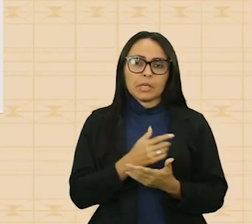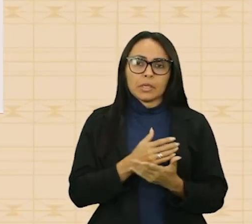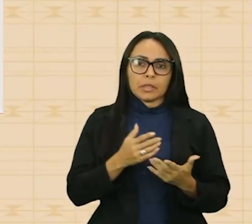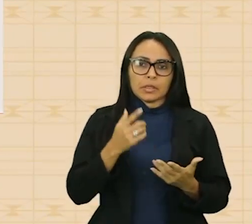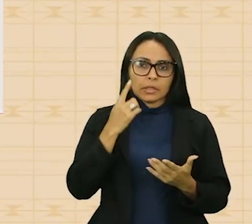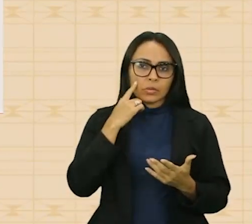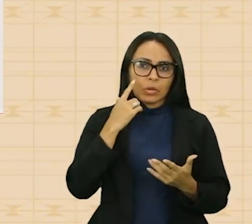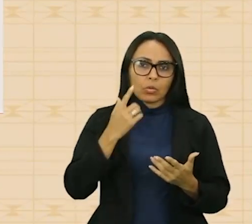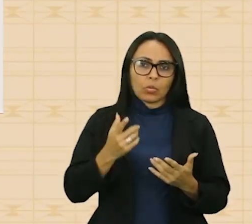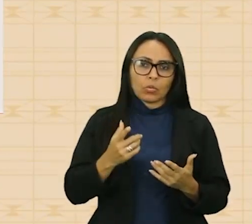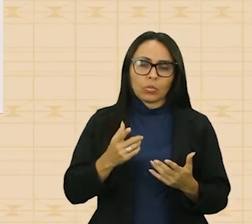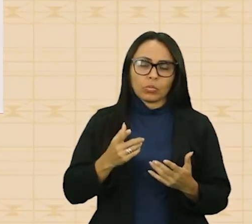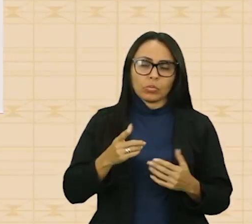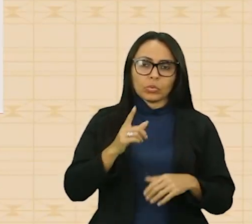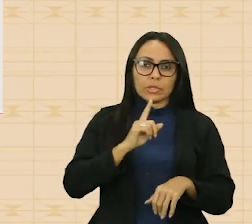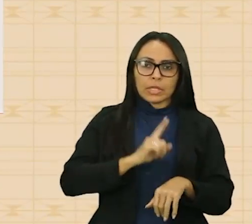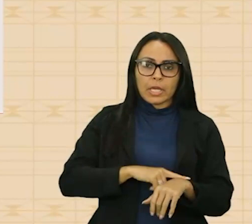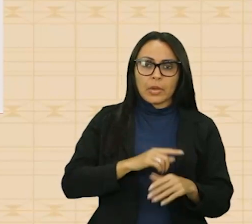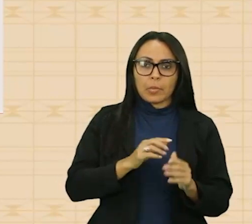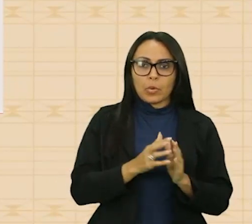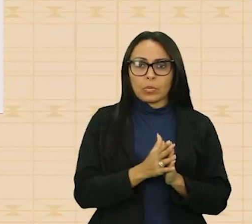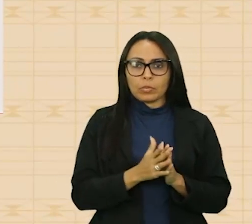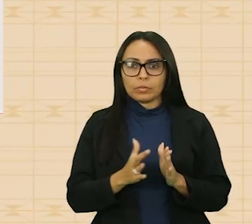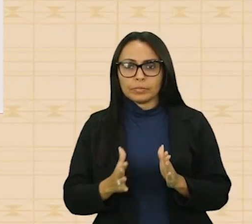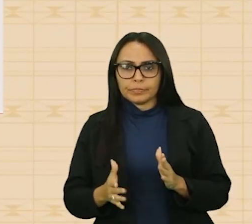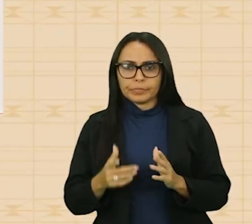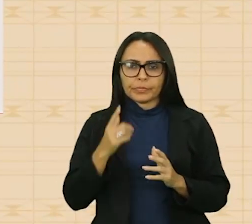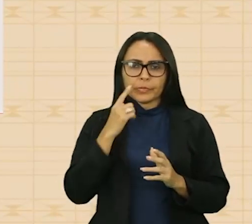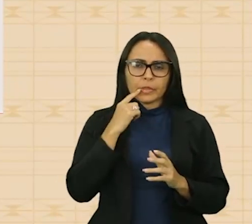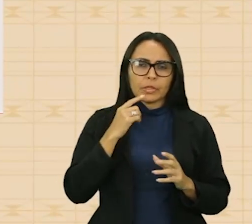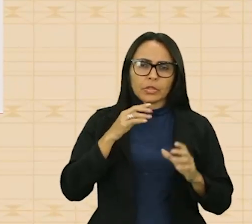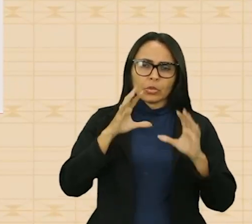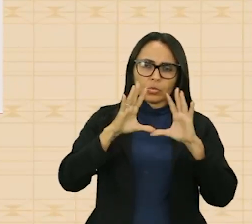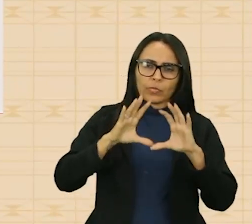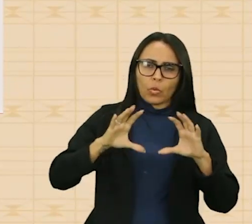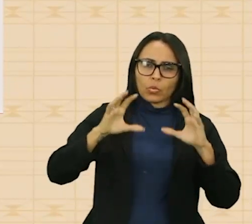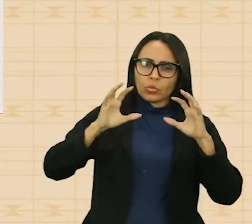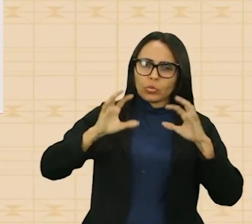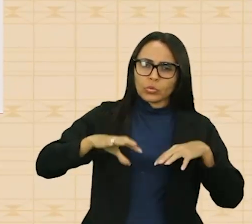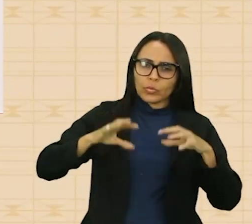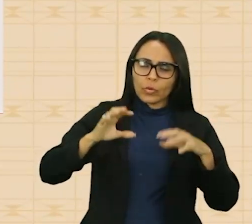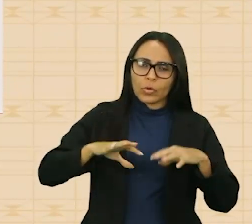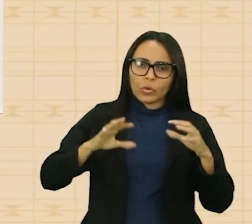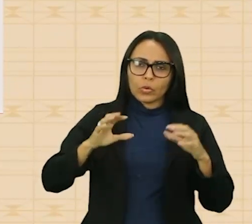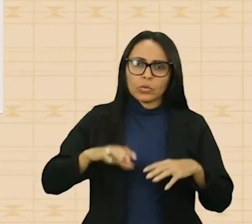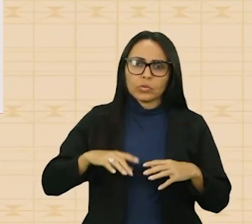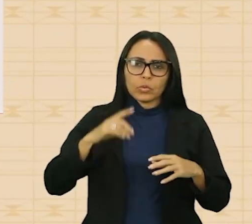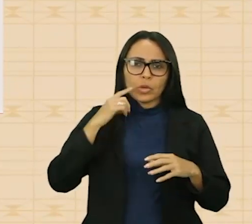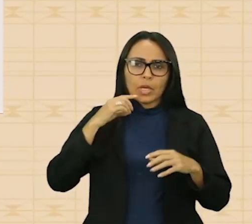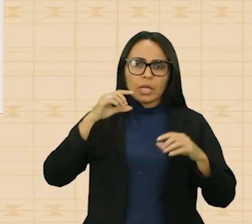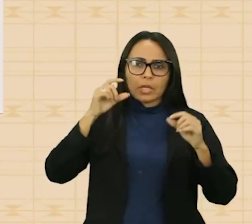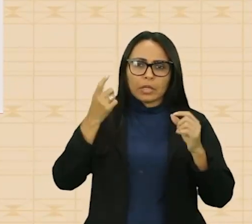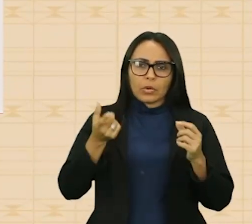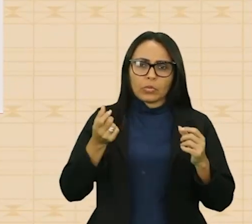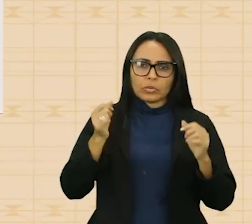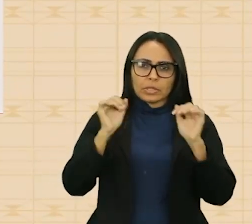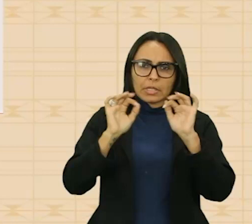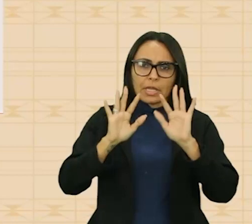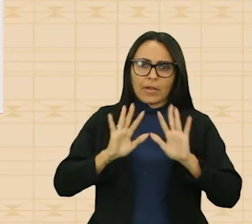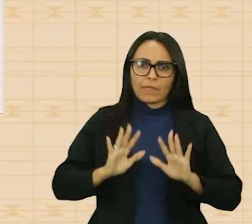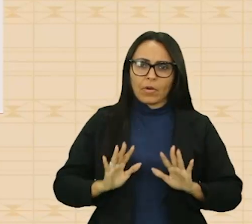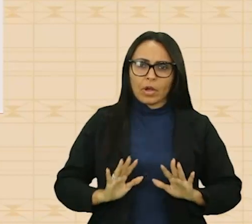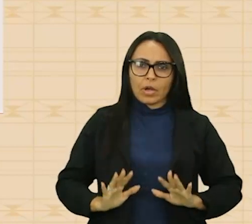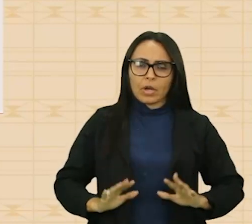passageiro. O tempo está nublado, está chuvoso, está nevando, dependendo do local onde você